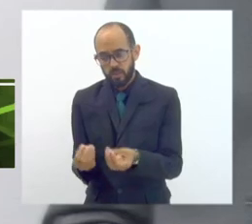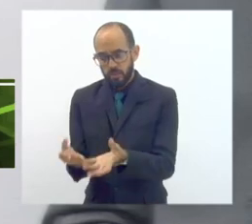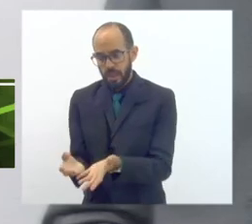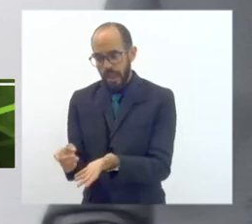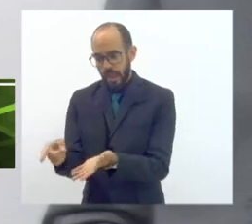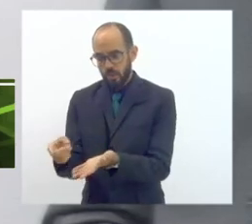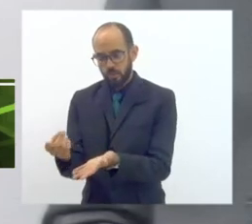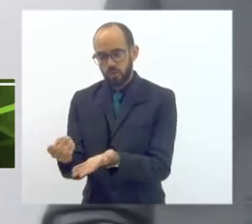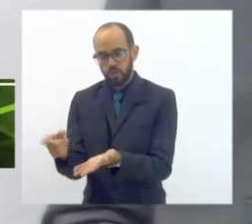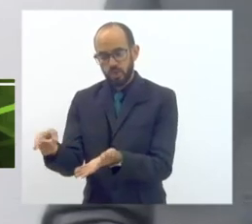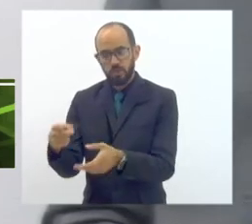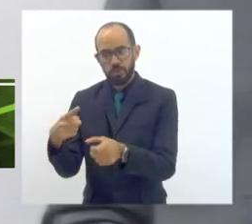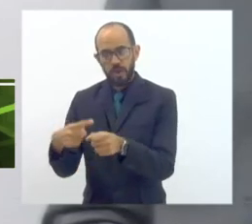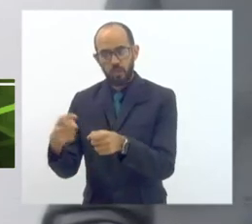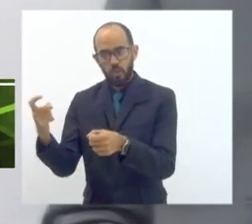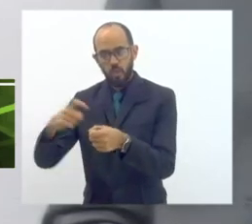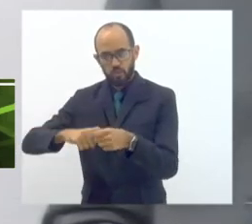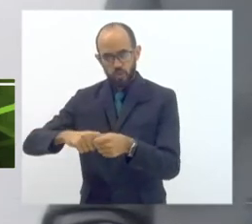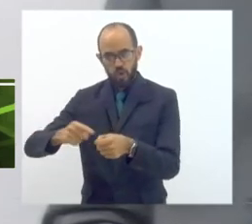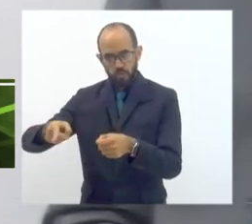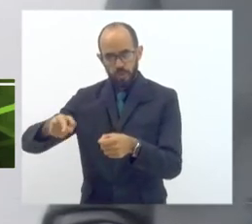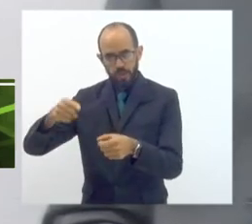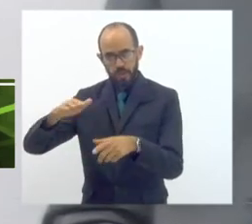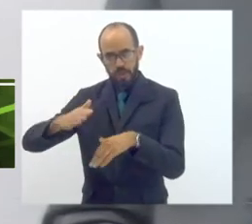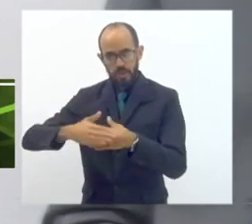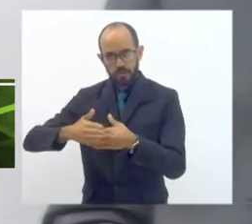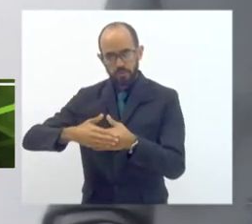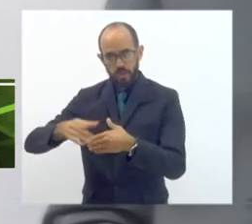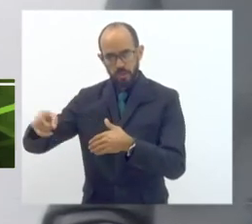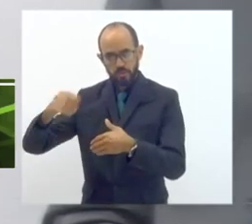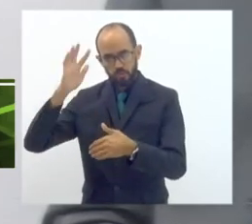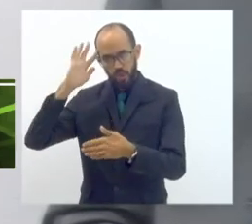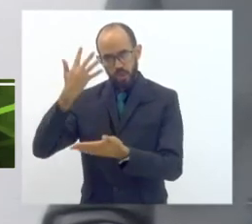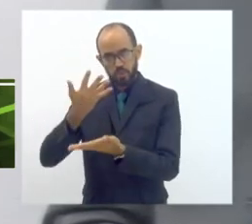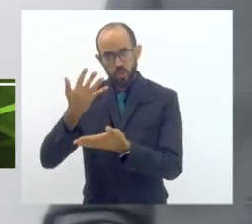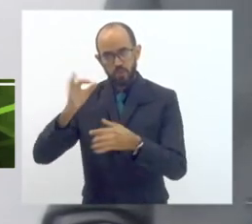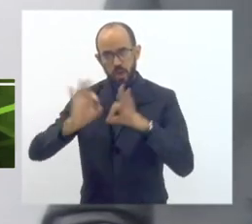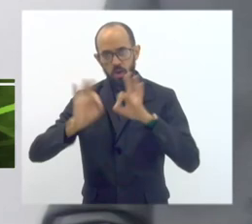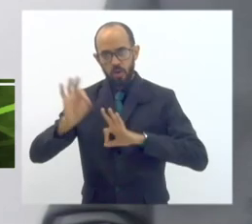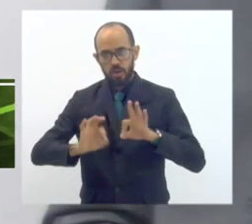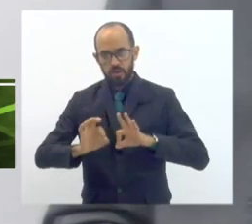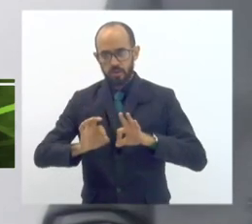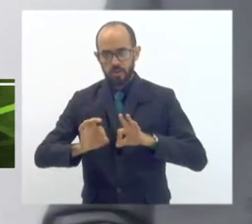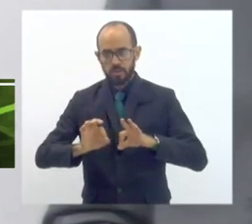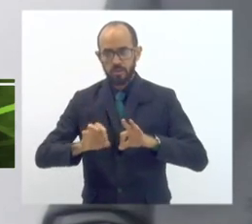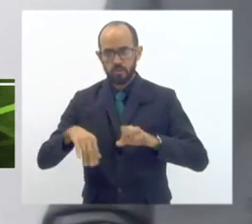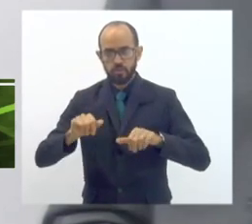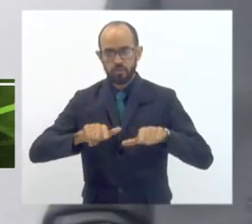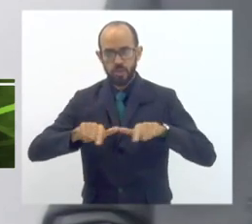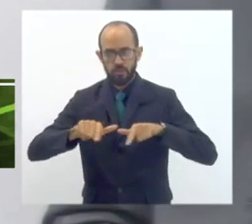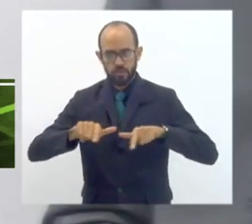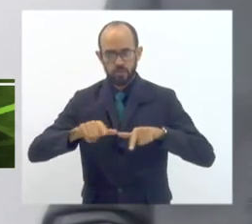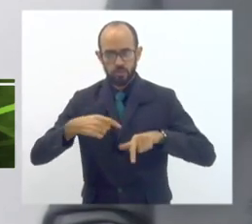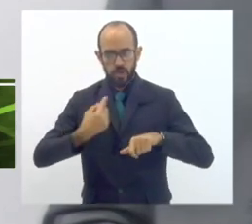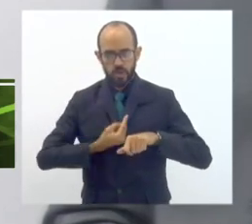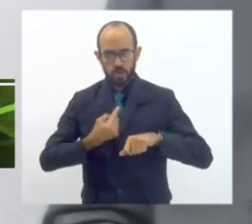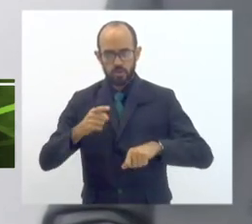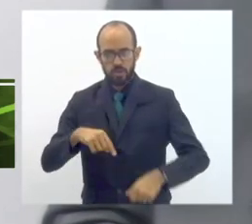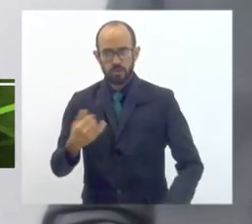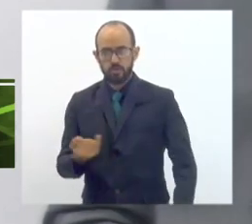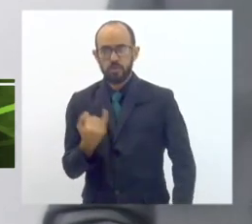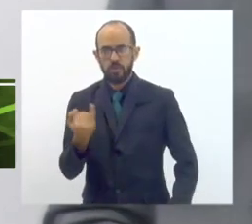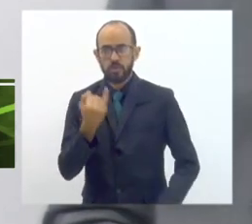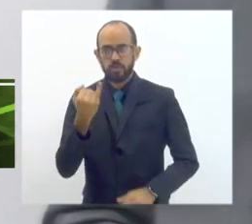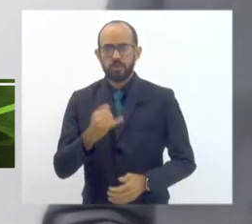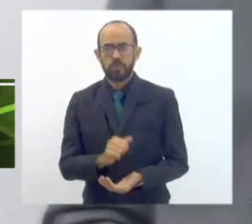que os consórcios possam definir a organização desse serviço e ações de saúde regionalmente, para a gente é fundamental. E aí, para